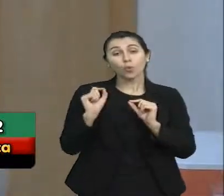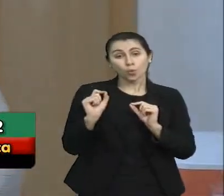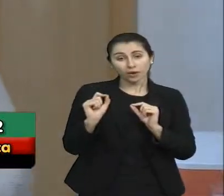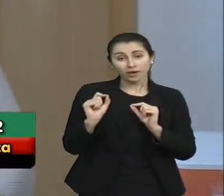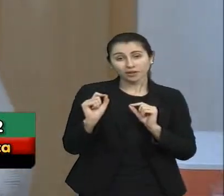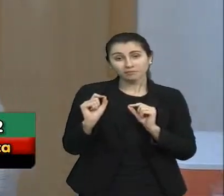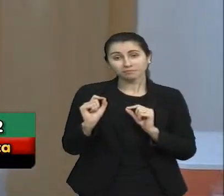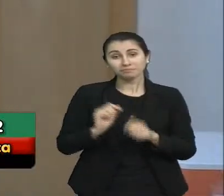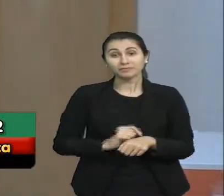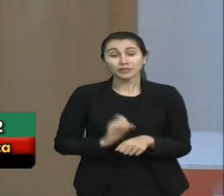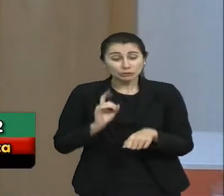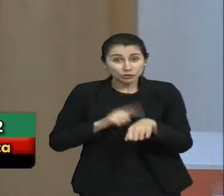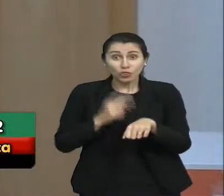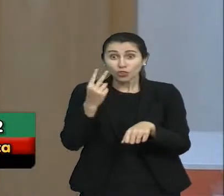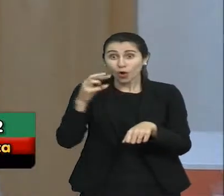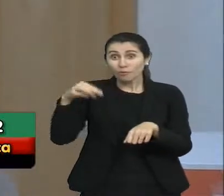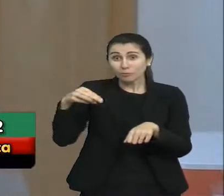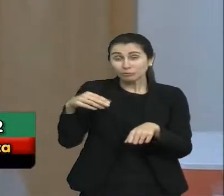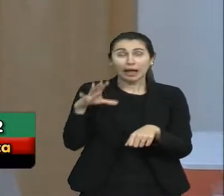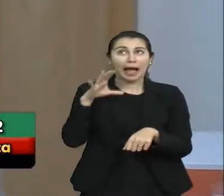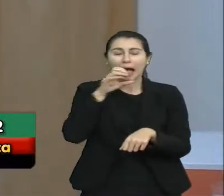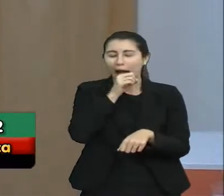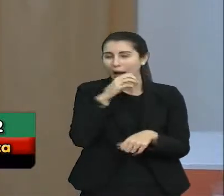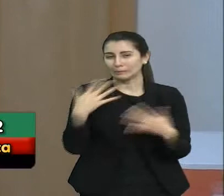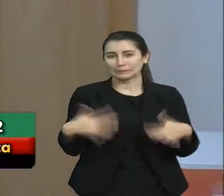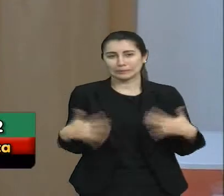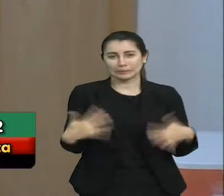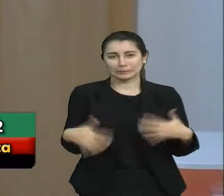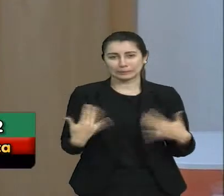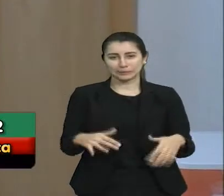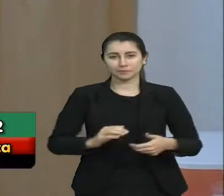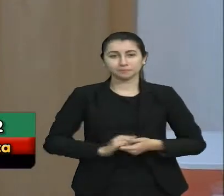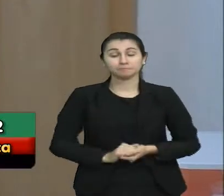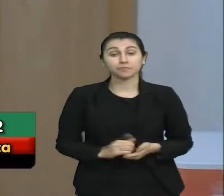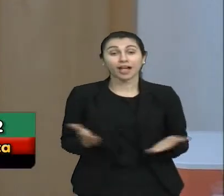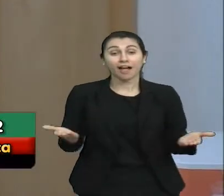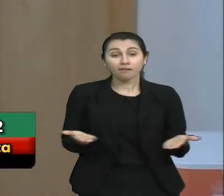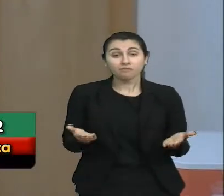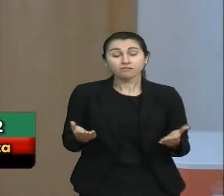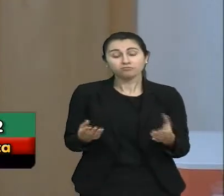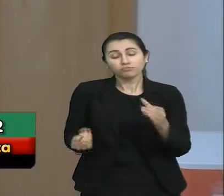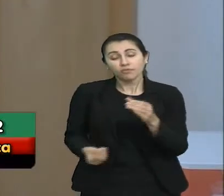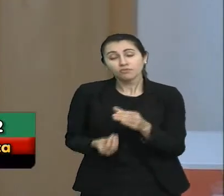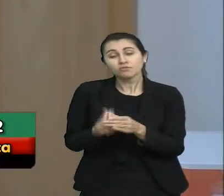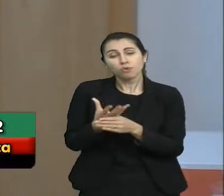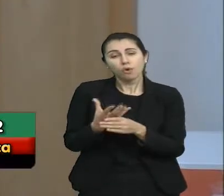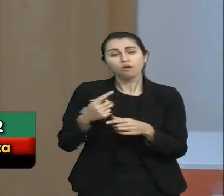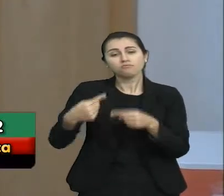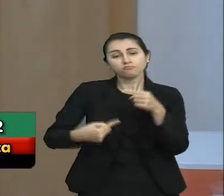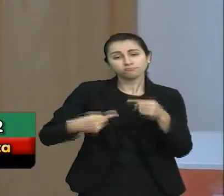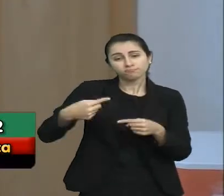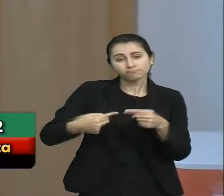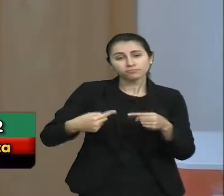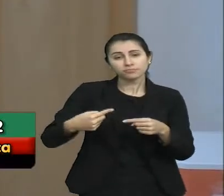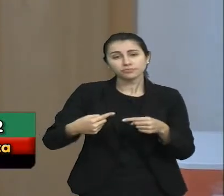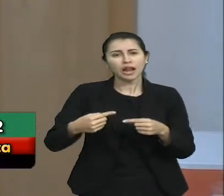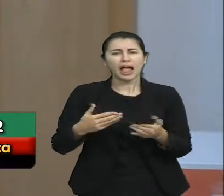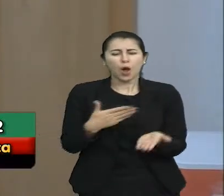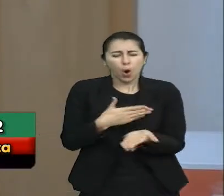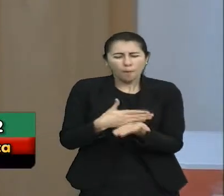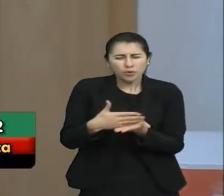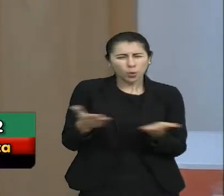Só tenho 2 minutos, meu Deus. Nós estamos aqui para pensar a construção deste fórum, que realmente não começou